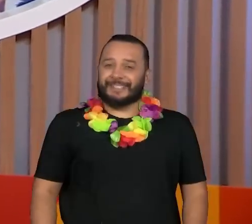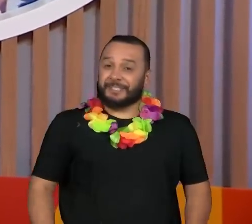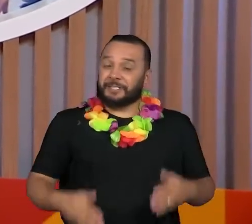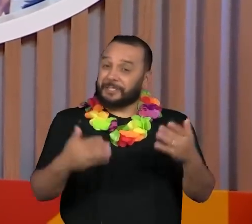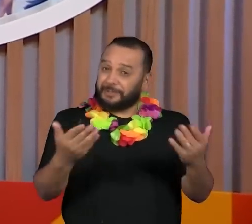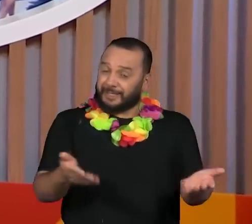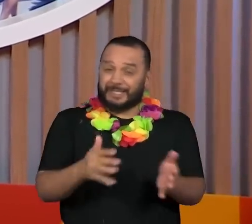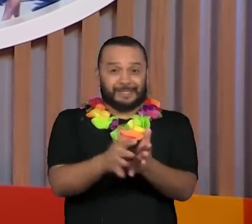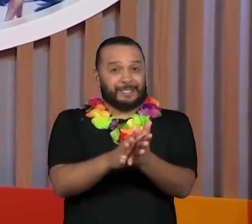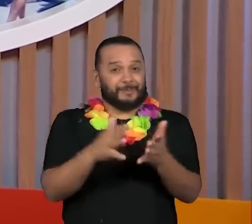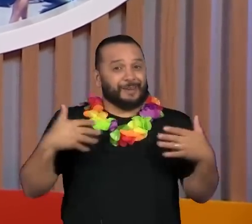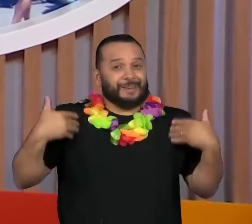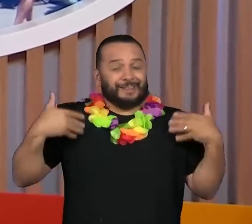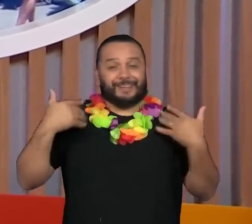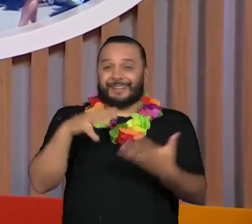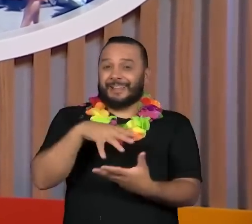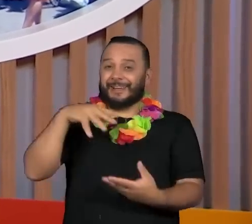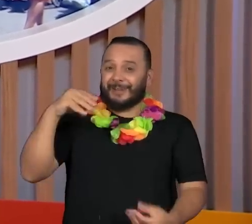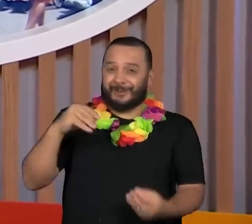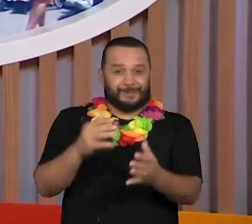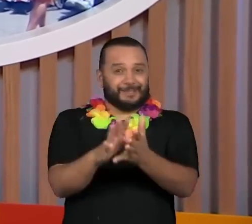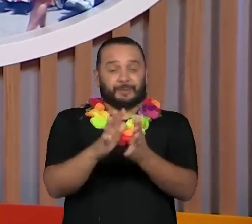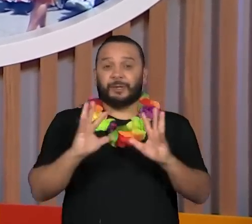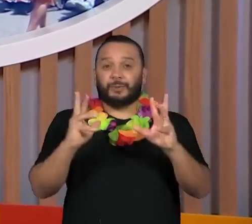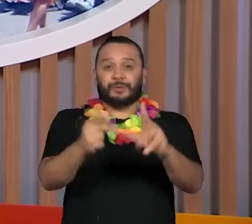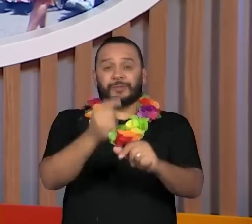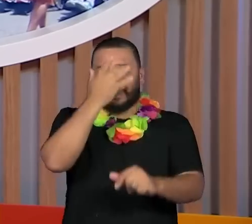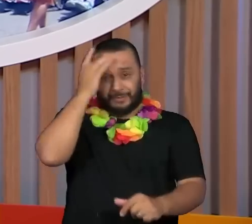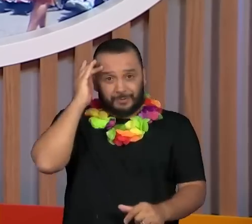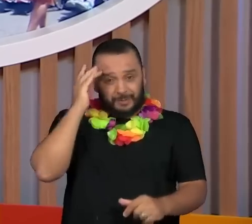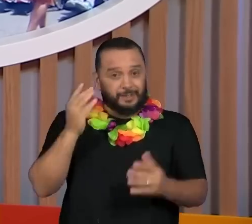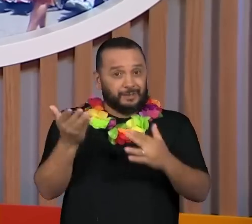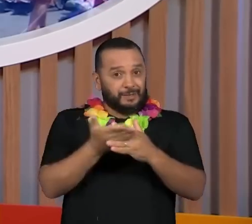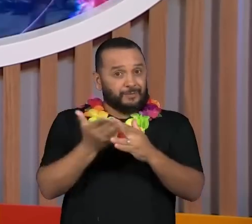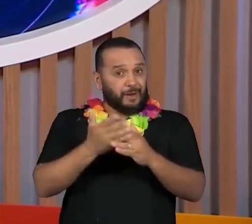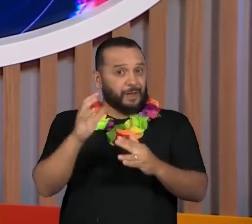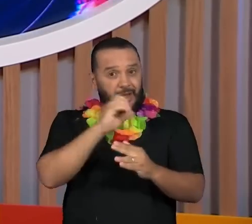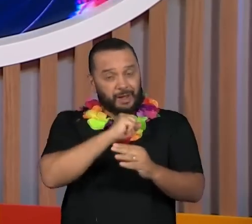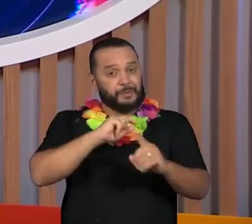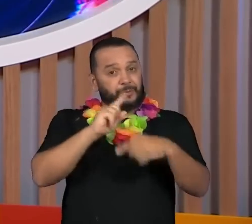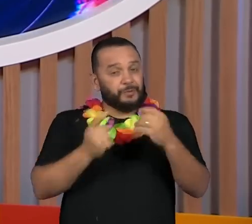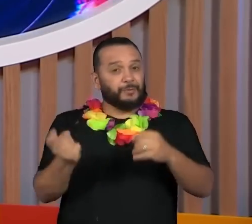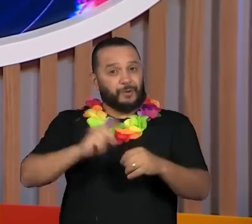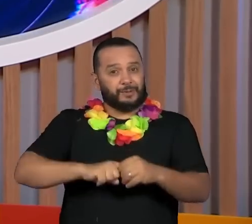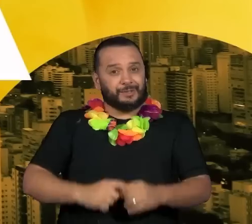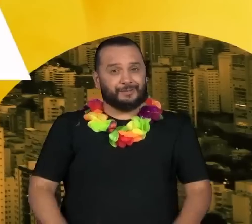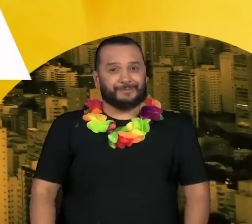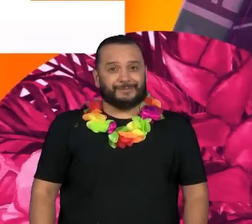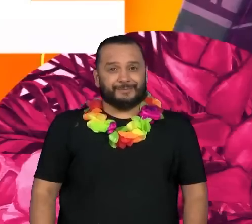o samba é a alegria da alma, o samba é para todo mundo. A gente vai para o intervalo e eu volto já já.